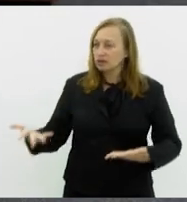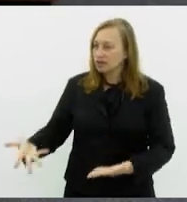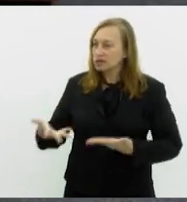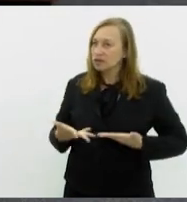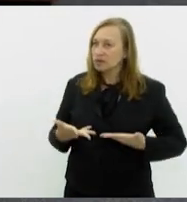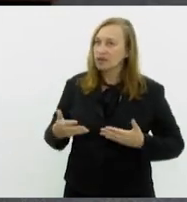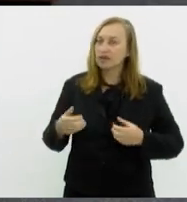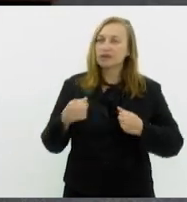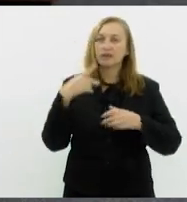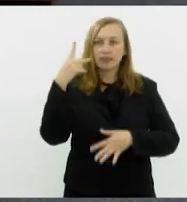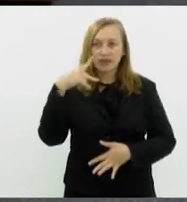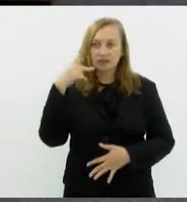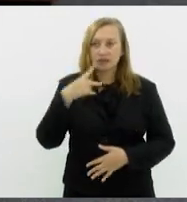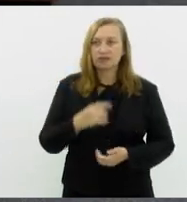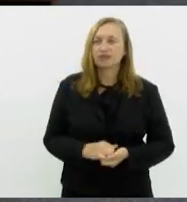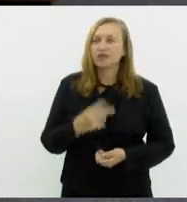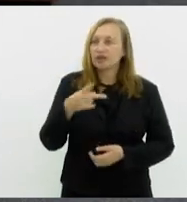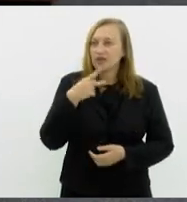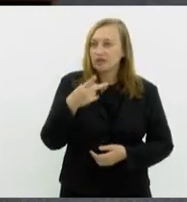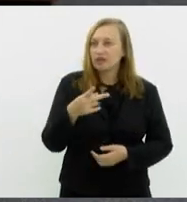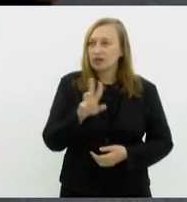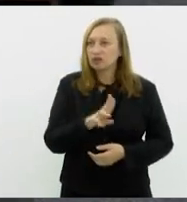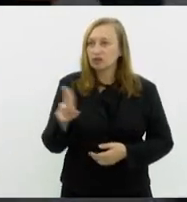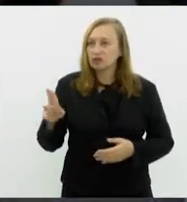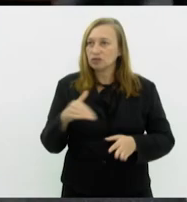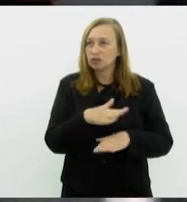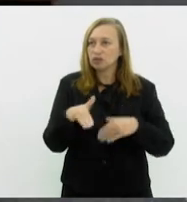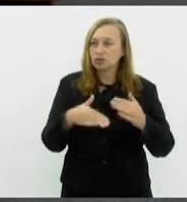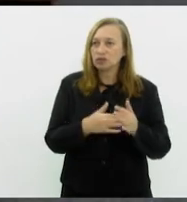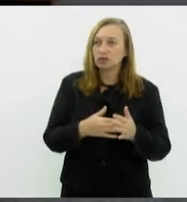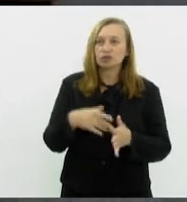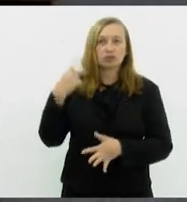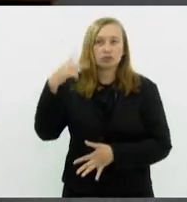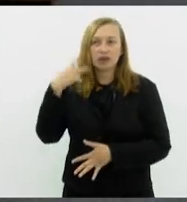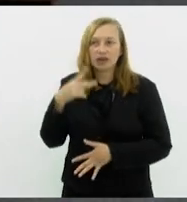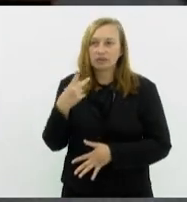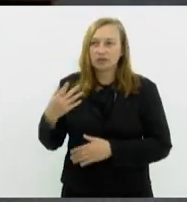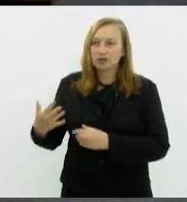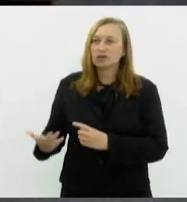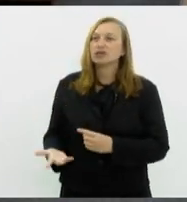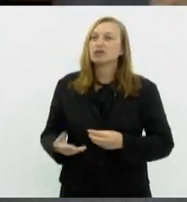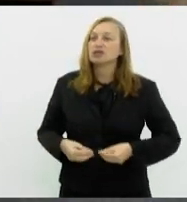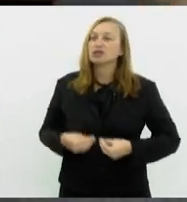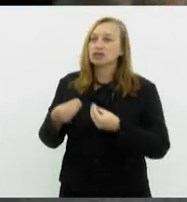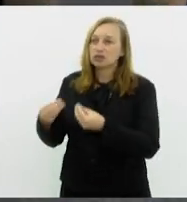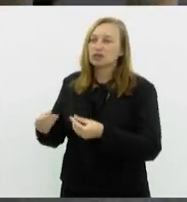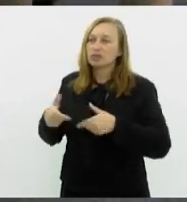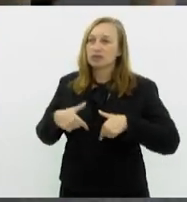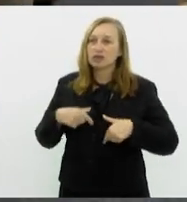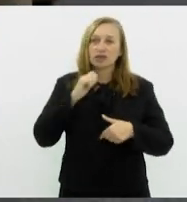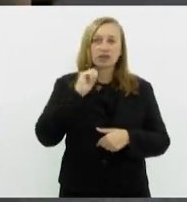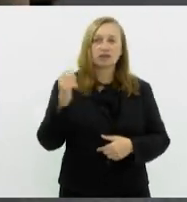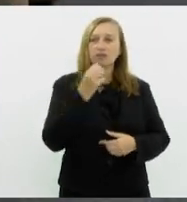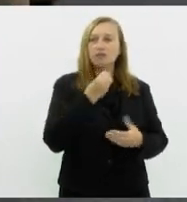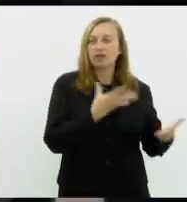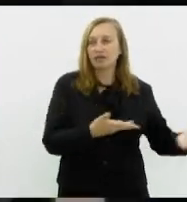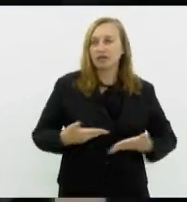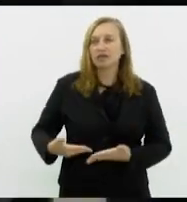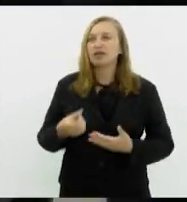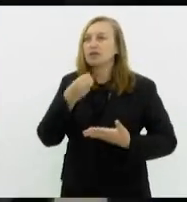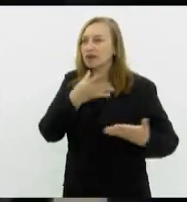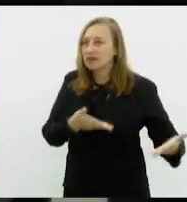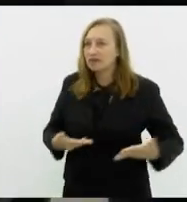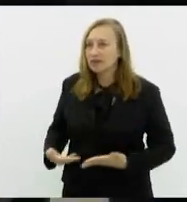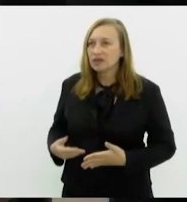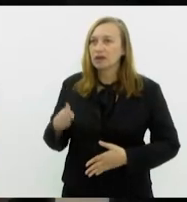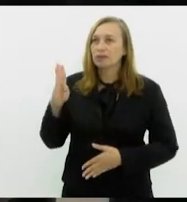nesse parlamento e falo isso em nome de todo o parlamento que te agraciou com a medalha Tiradentes. Bem-vindo. Seja bem-vindo